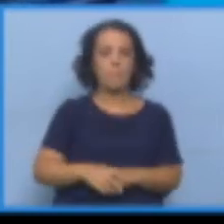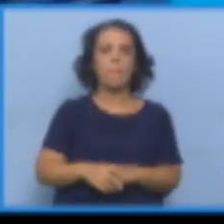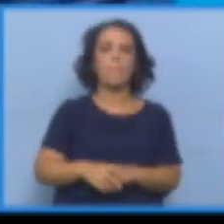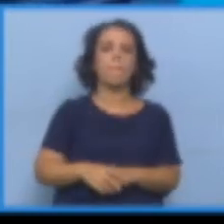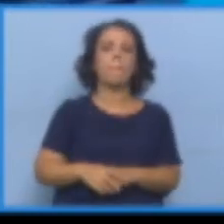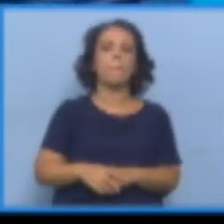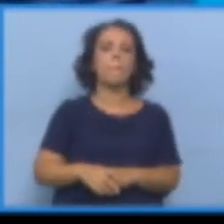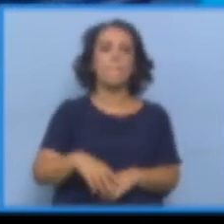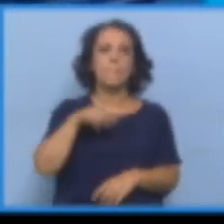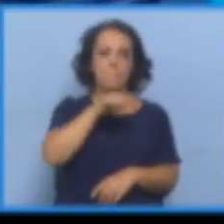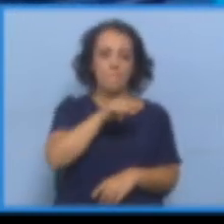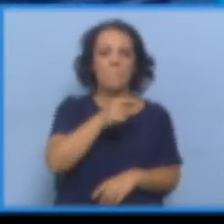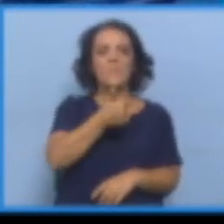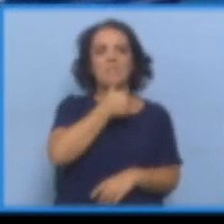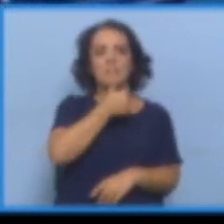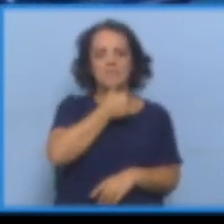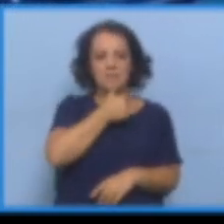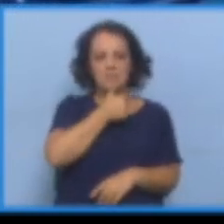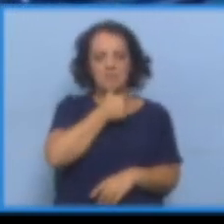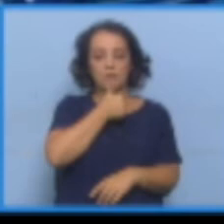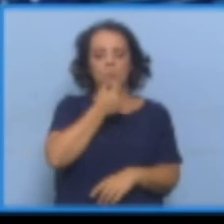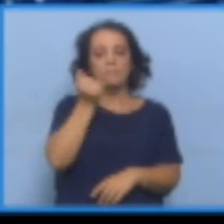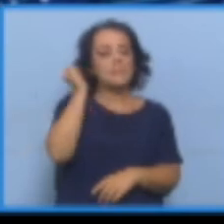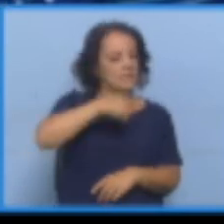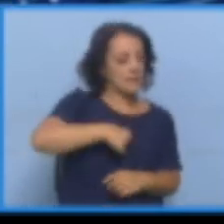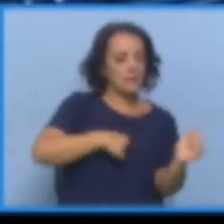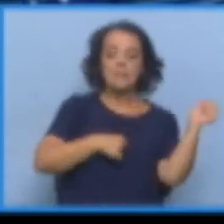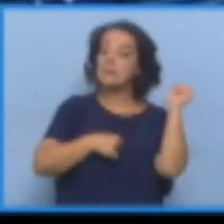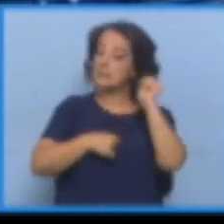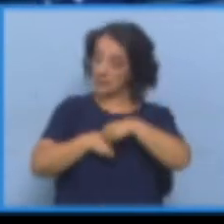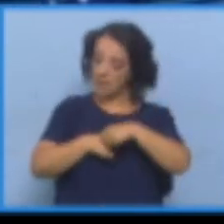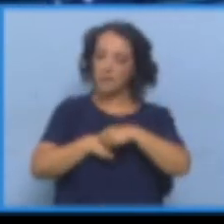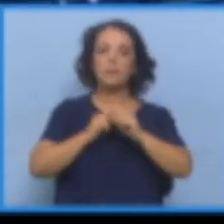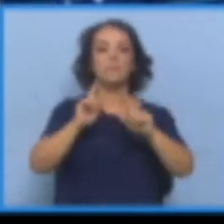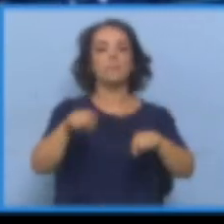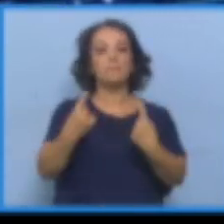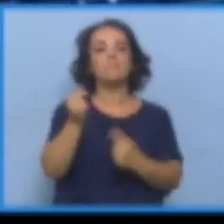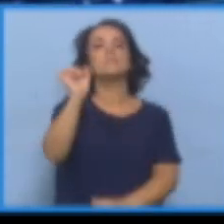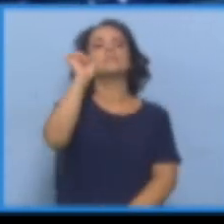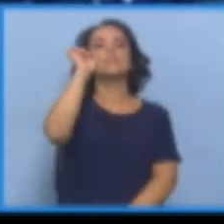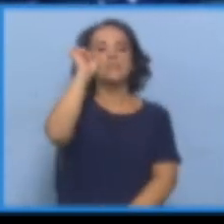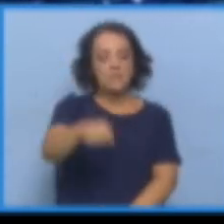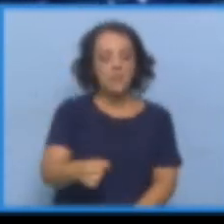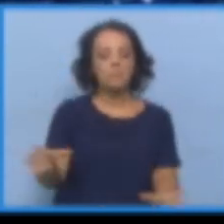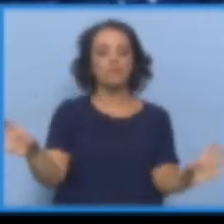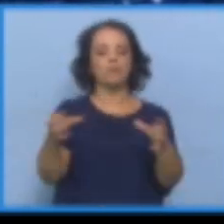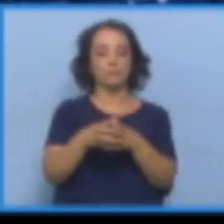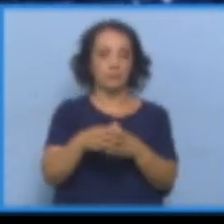decidiram que era o momento de dar o seu sim um ao outro e, ao mesmo tempo, dar o seu sim à missão. Eles